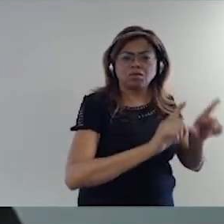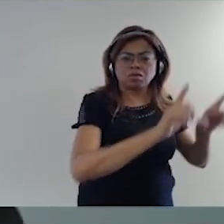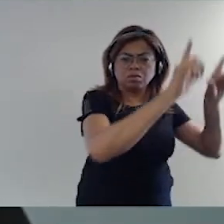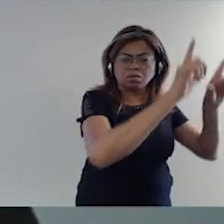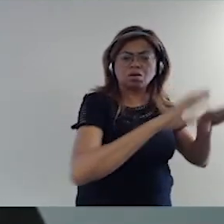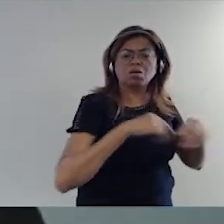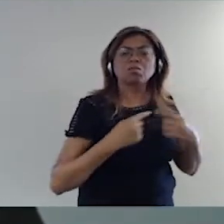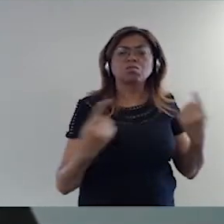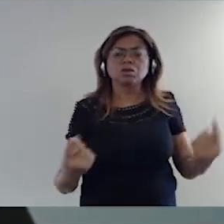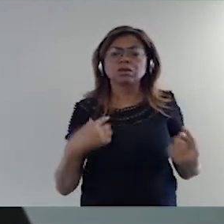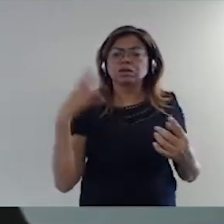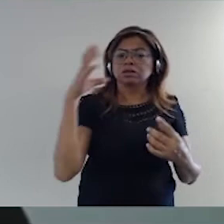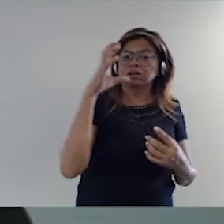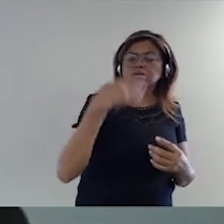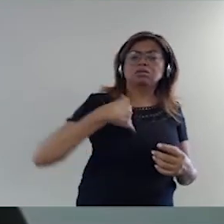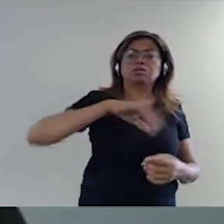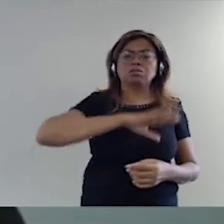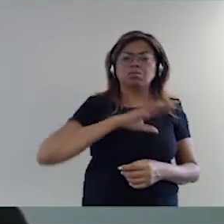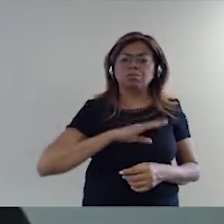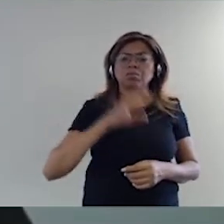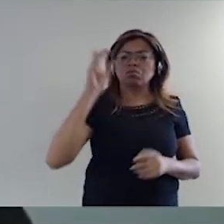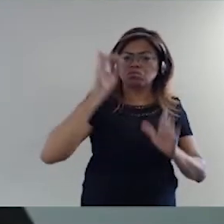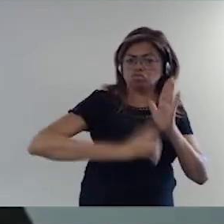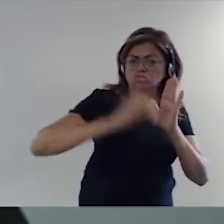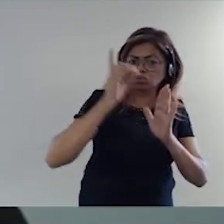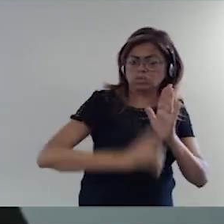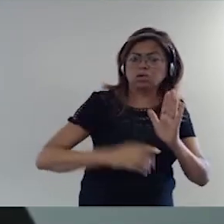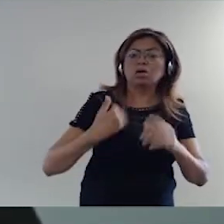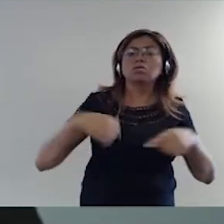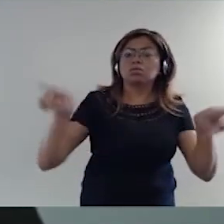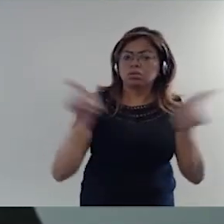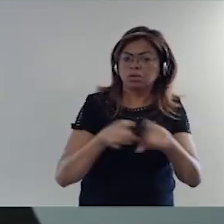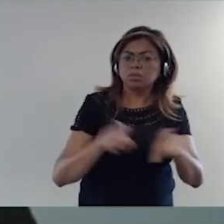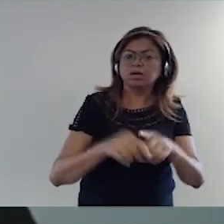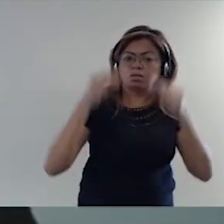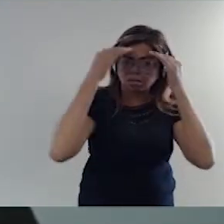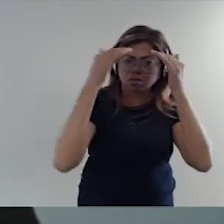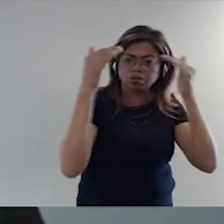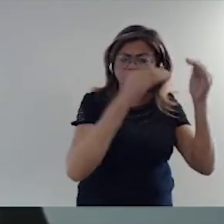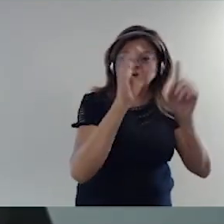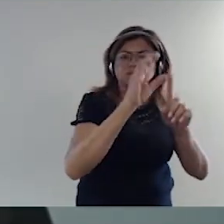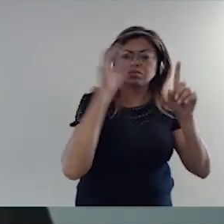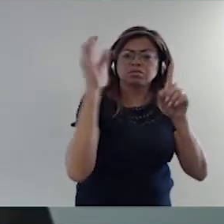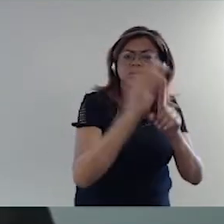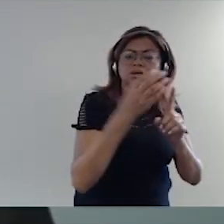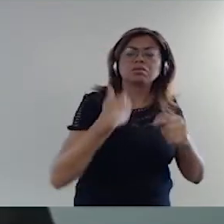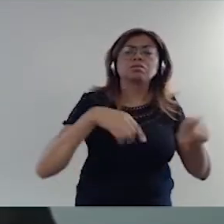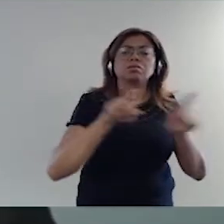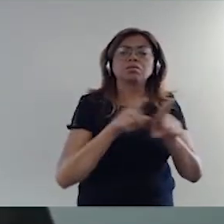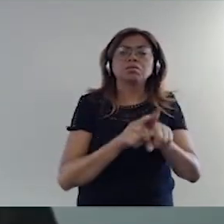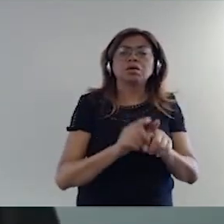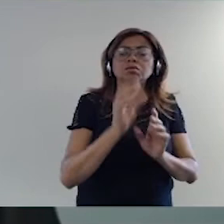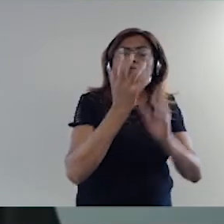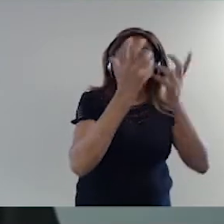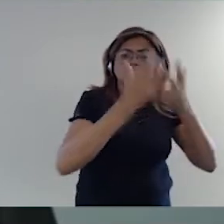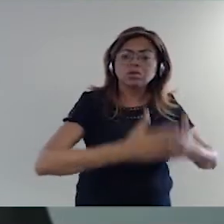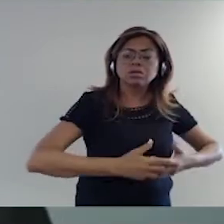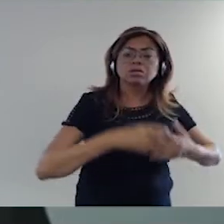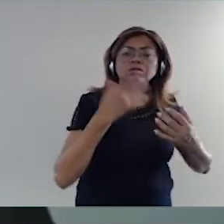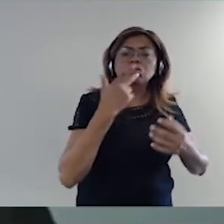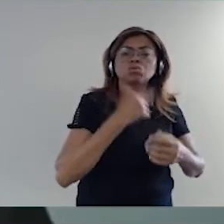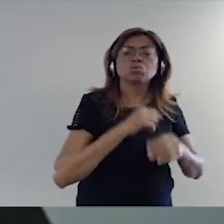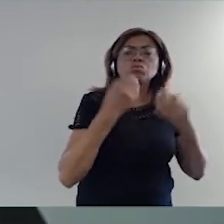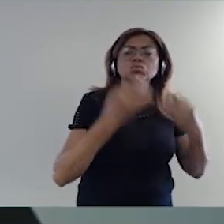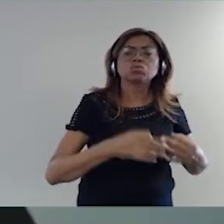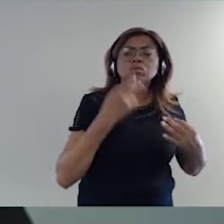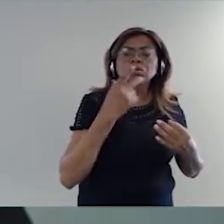profissional, agressão às nossas prerrogativas, respeitando a cidadania através do pleno funcionamento da justiça com as limitações